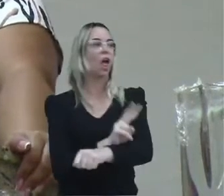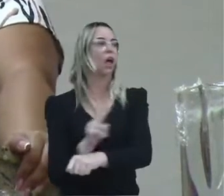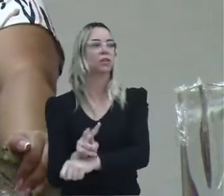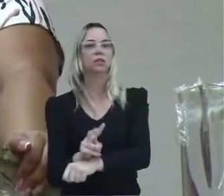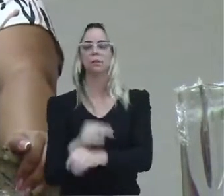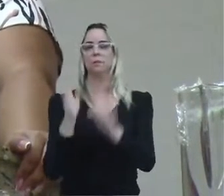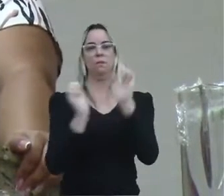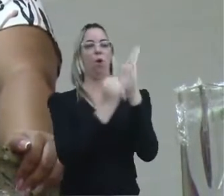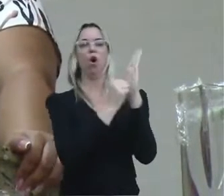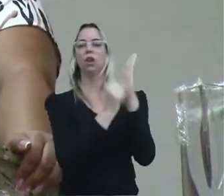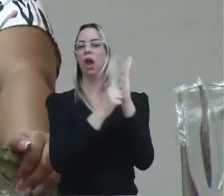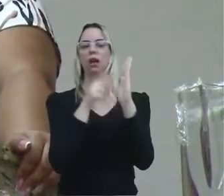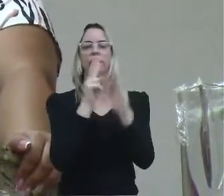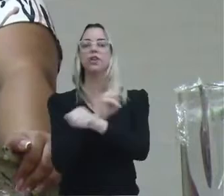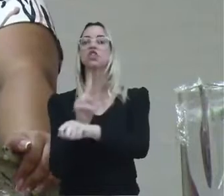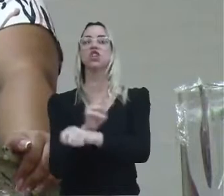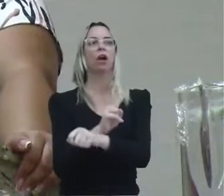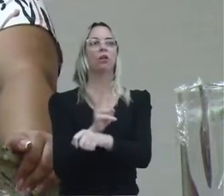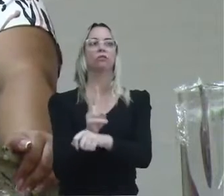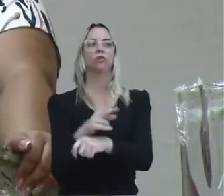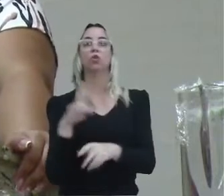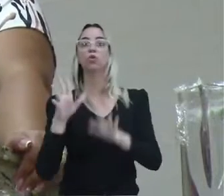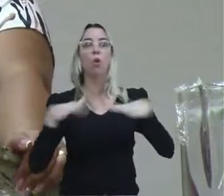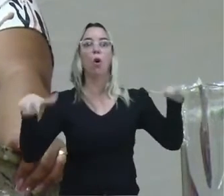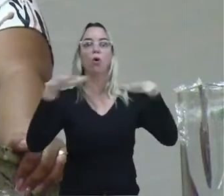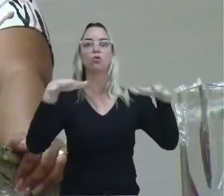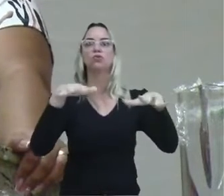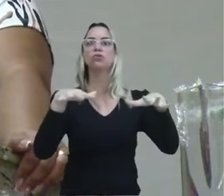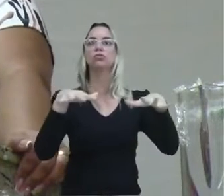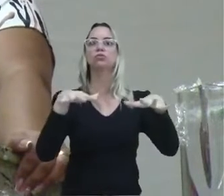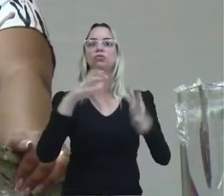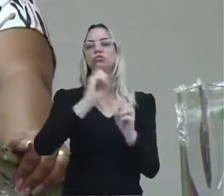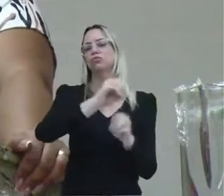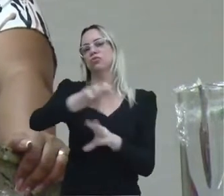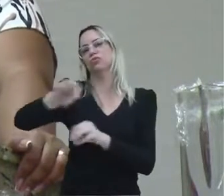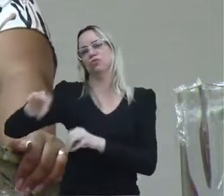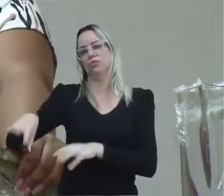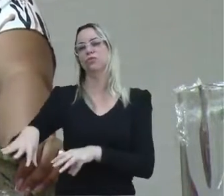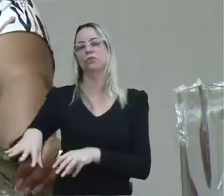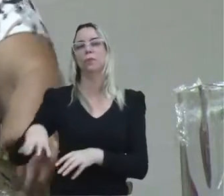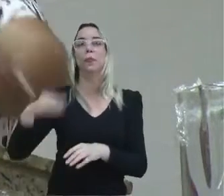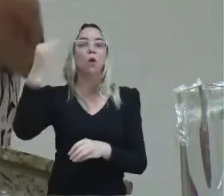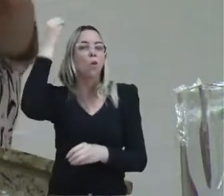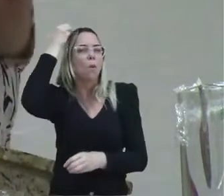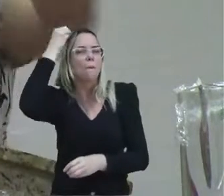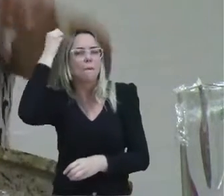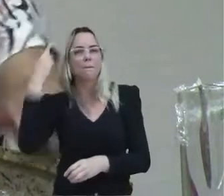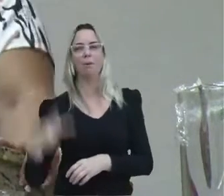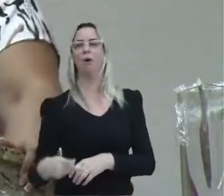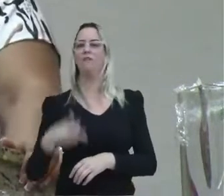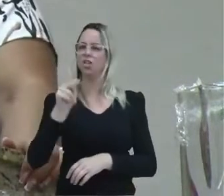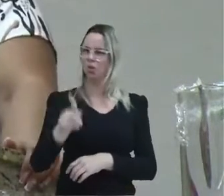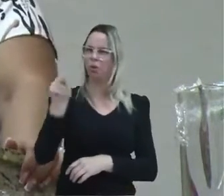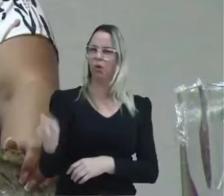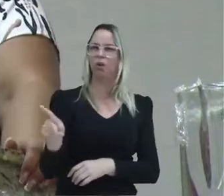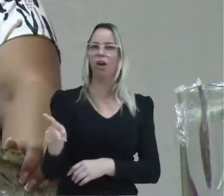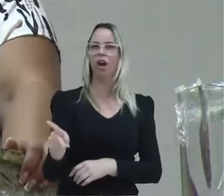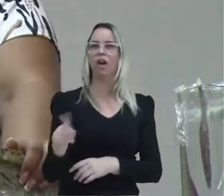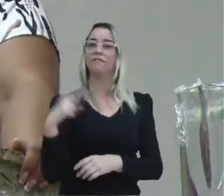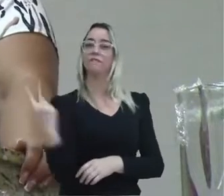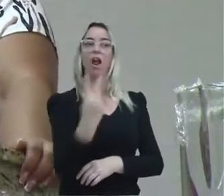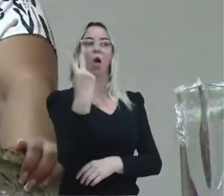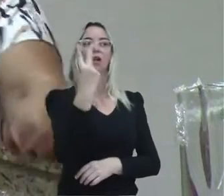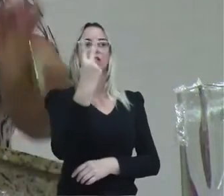que contribuem para a educação. Não está na culpa dos professores não valorizar esses